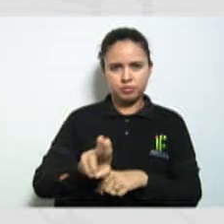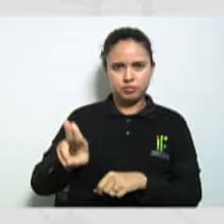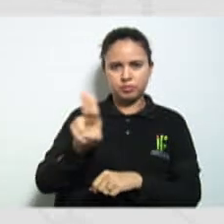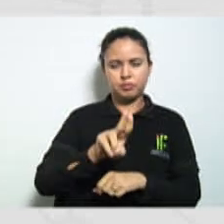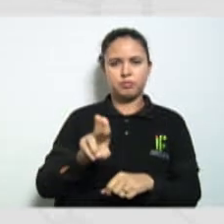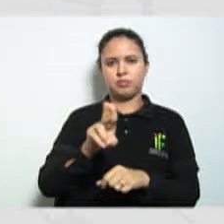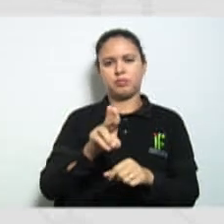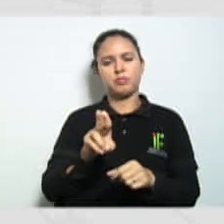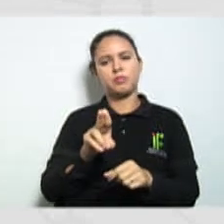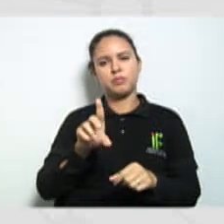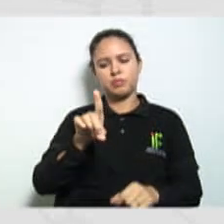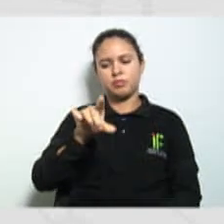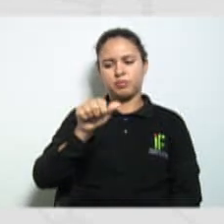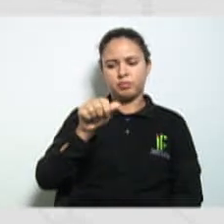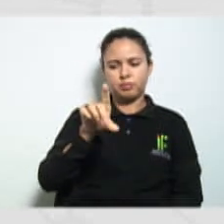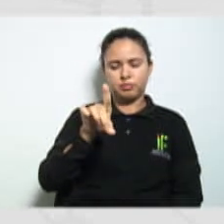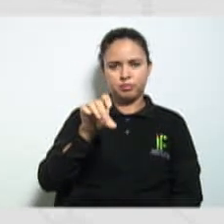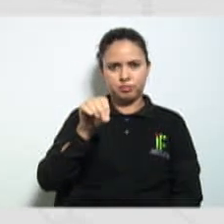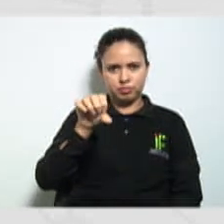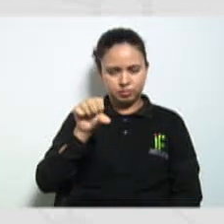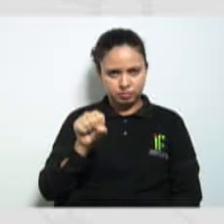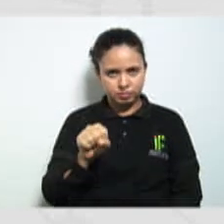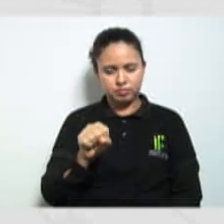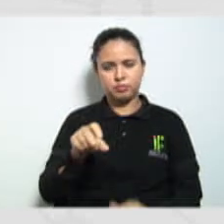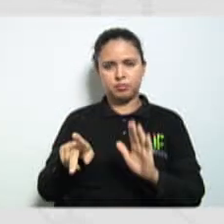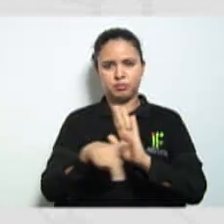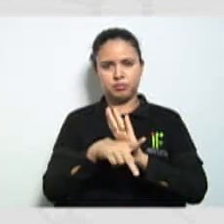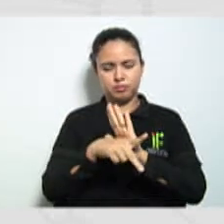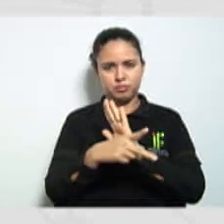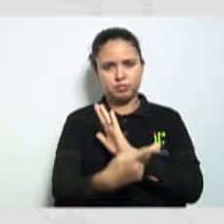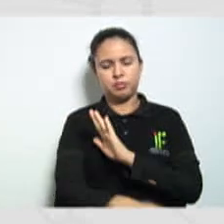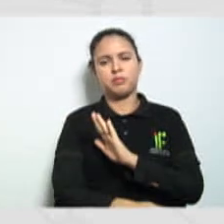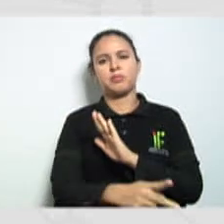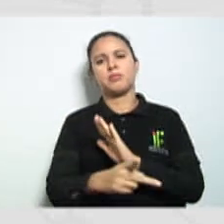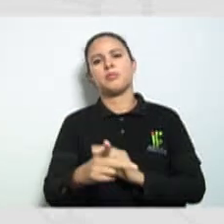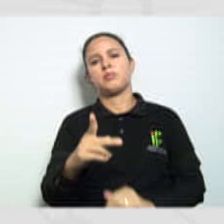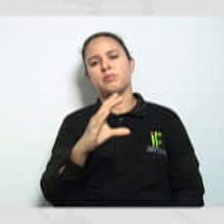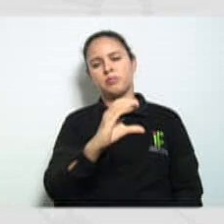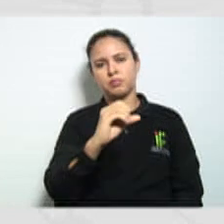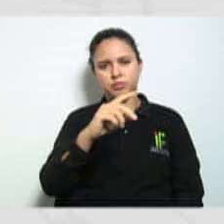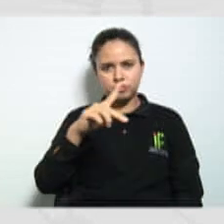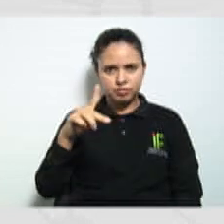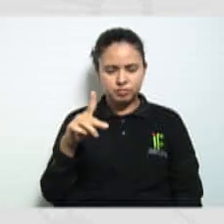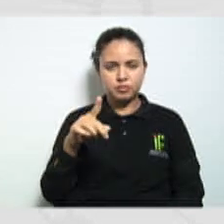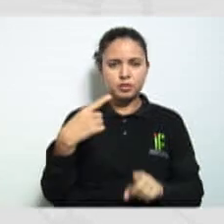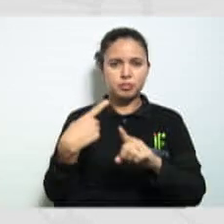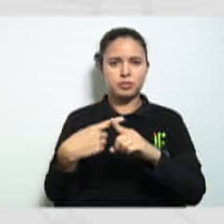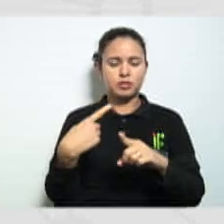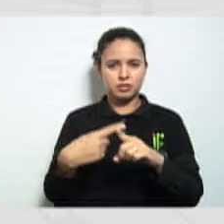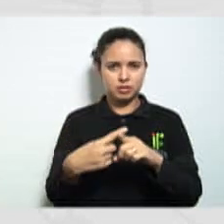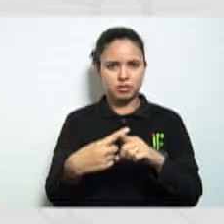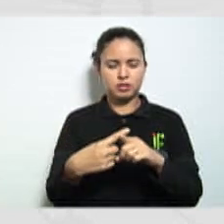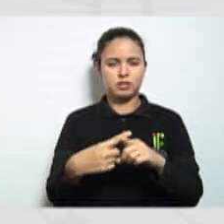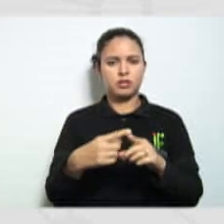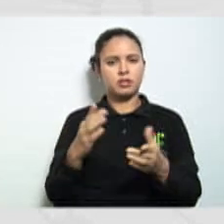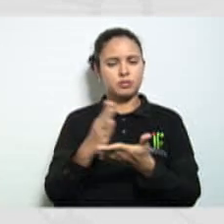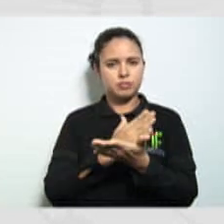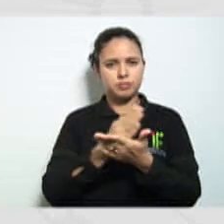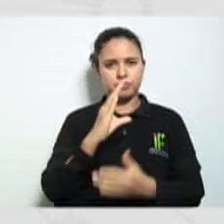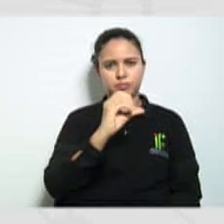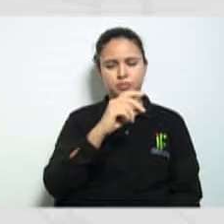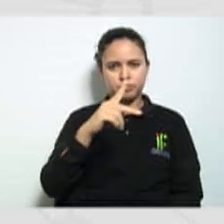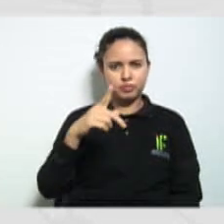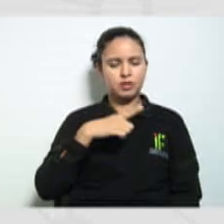próprios das demonstrações contábeis das cooperativas. Por que isso? Porque as cooperativas têm algumas